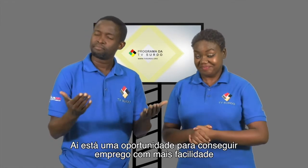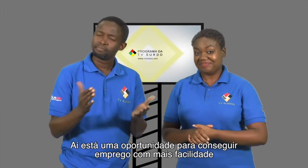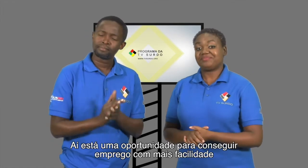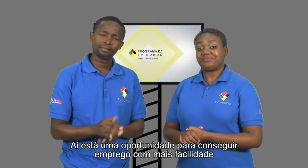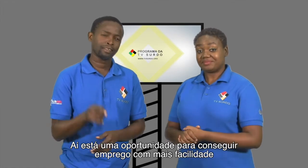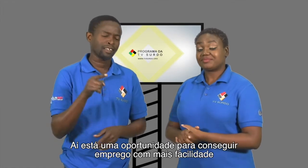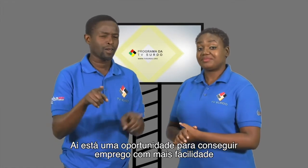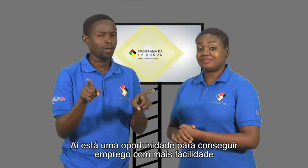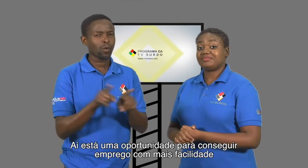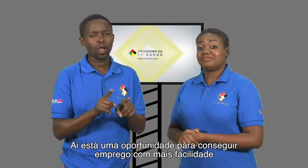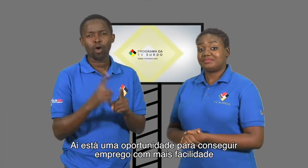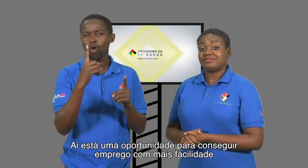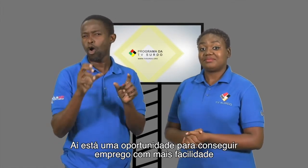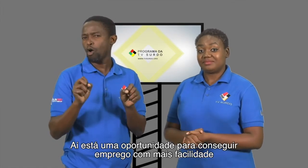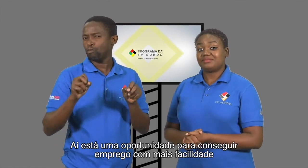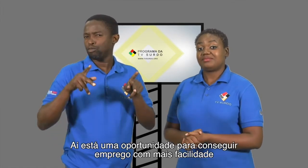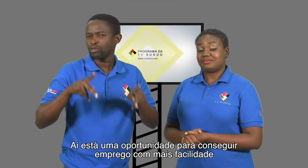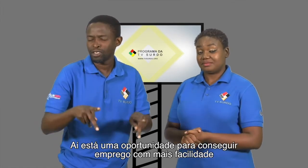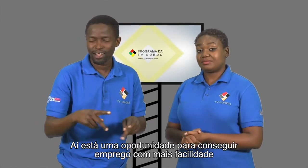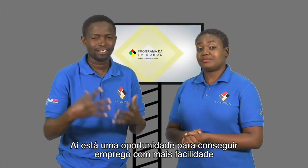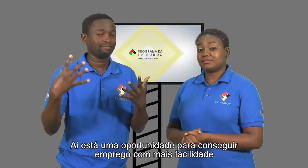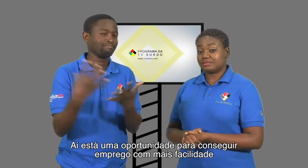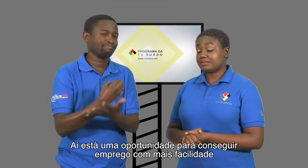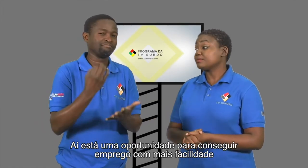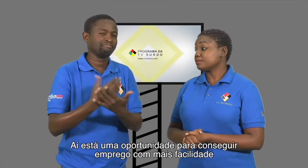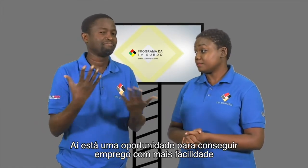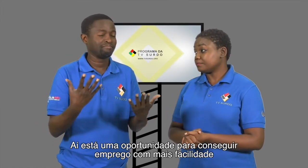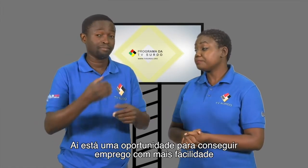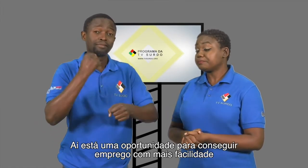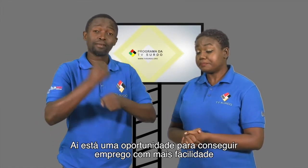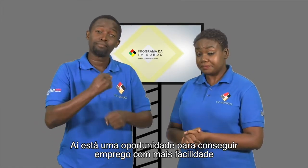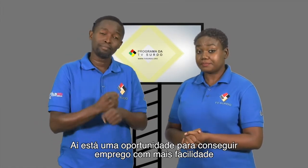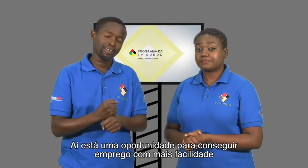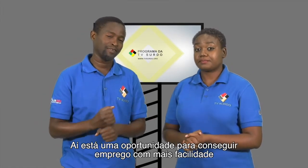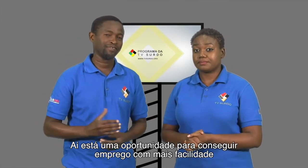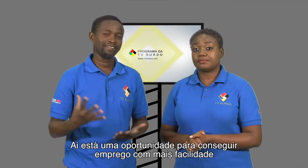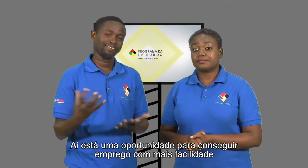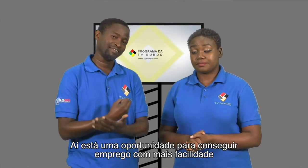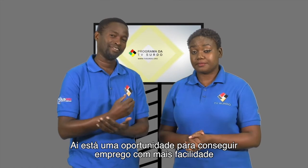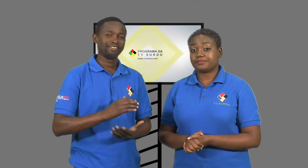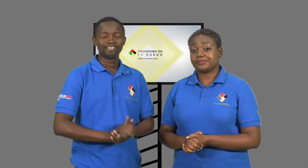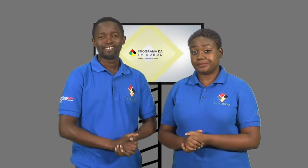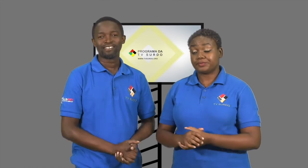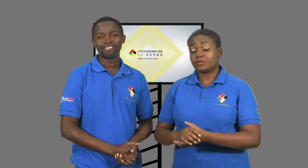Aí está uma oportunidade para conseguir emprego com mais facilidade.